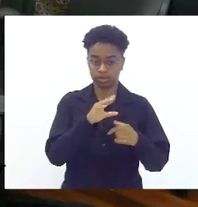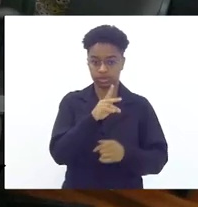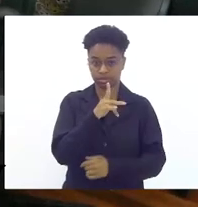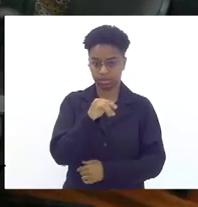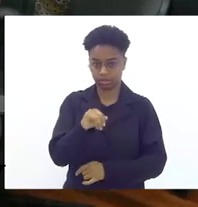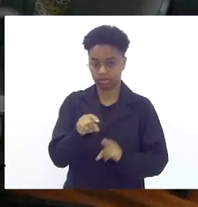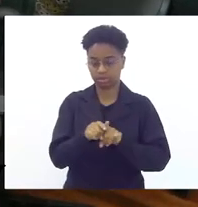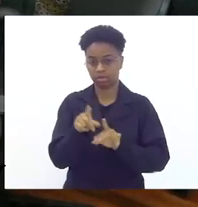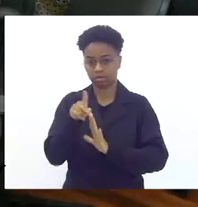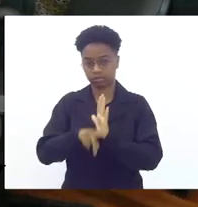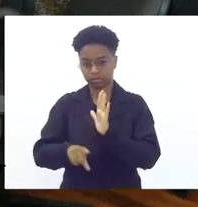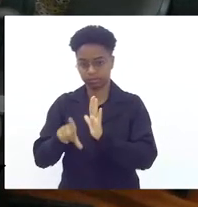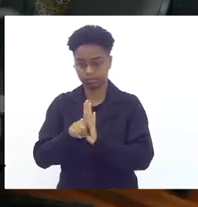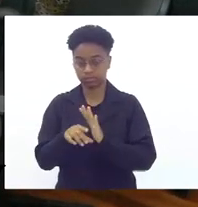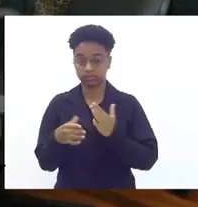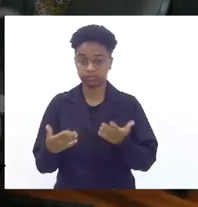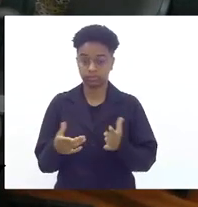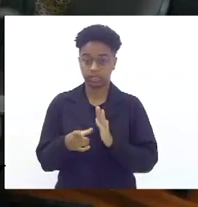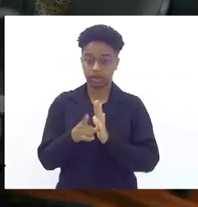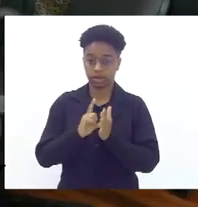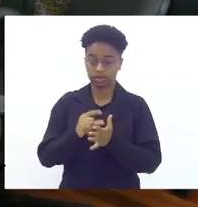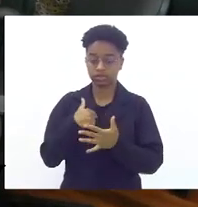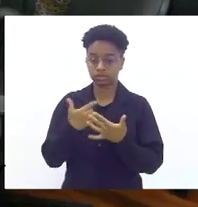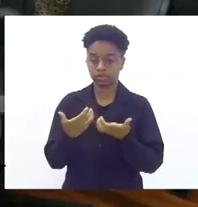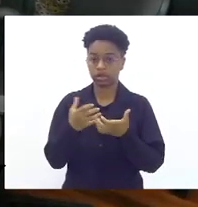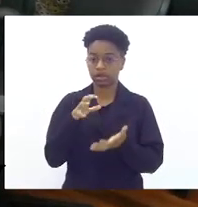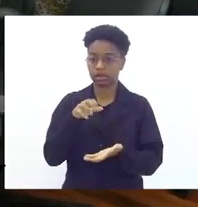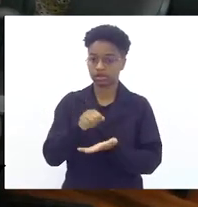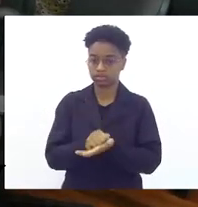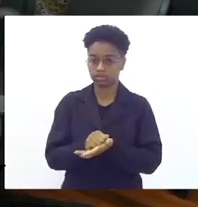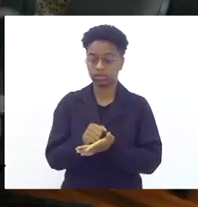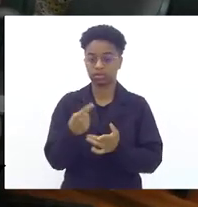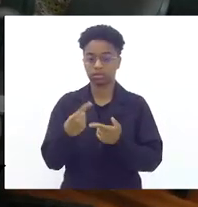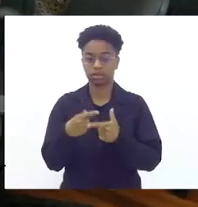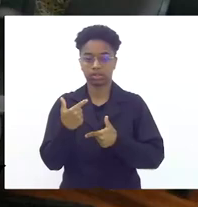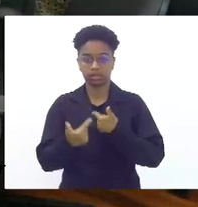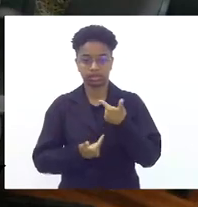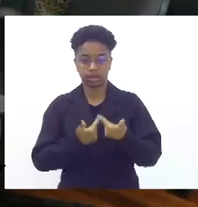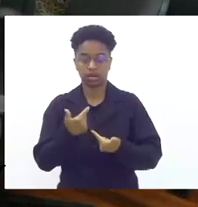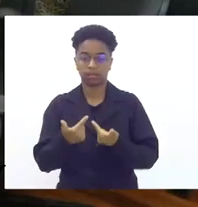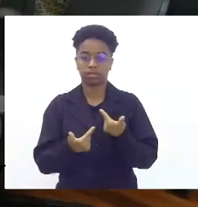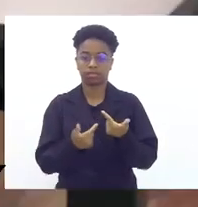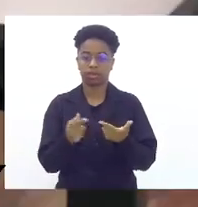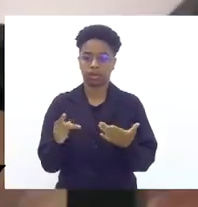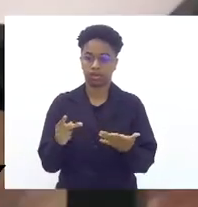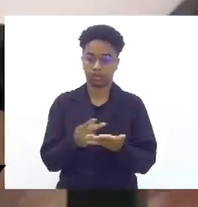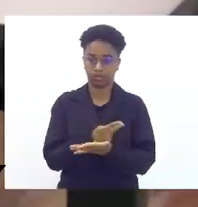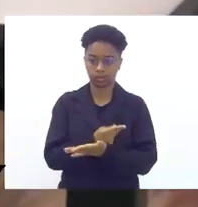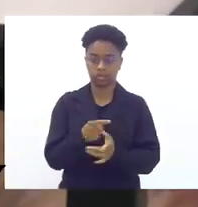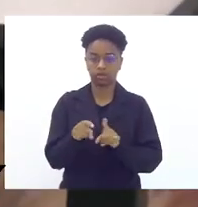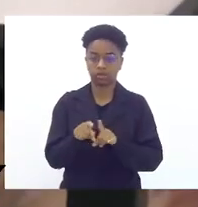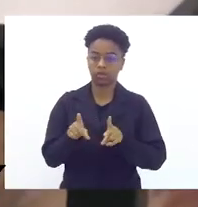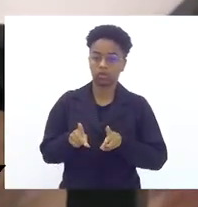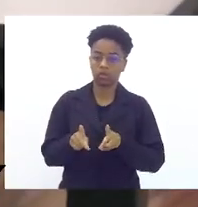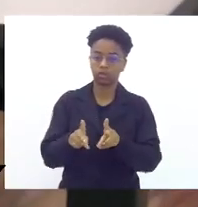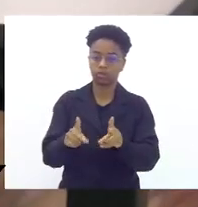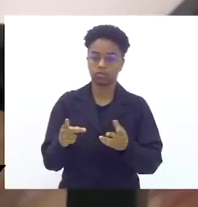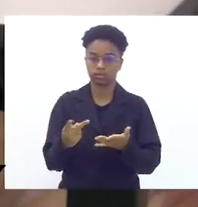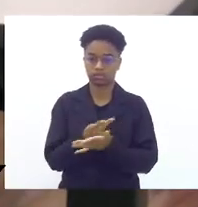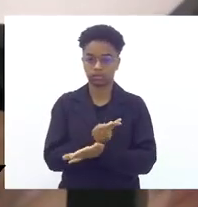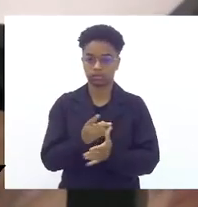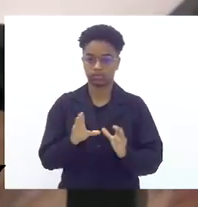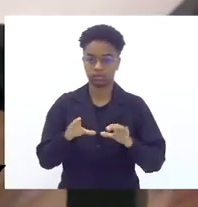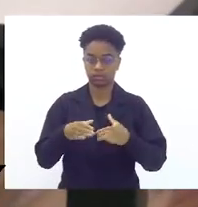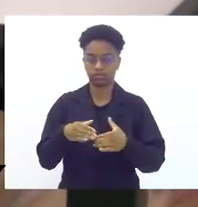projeto de lei antes de mais nada queria registrar que o trabalho feito que foi feito e continua sendo feito pela comissão